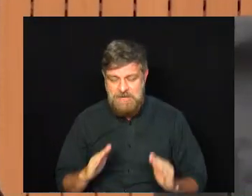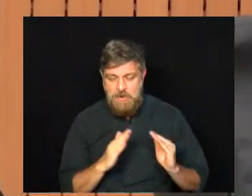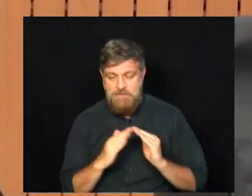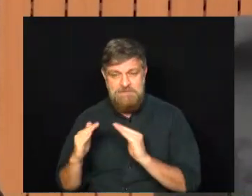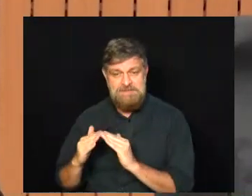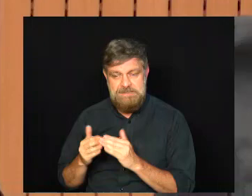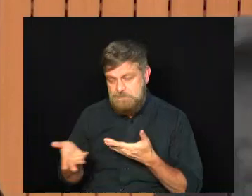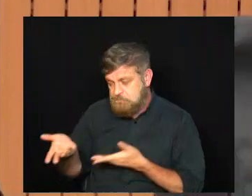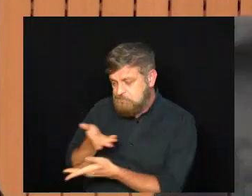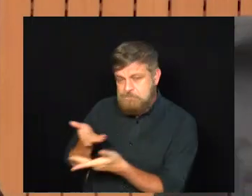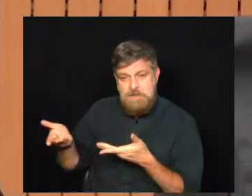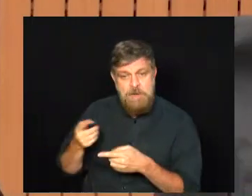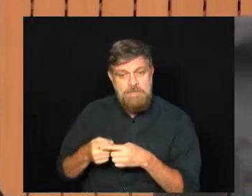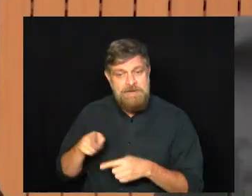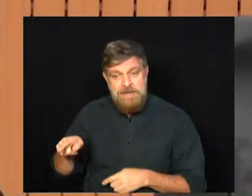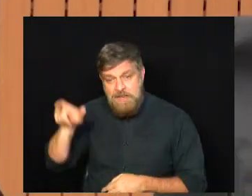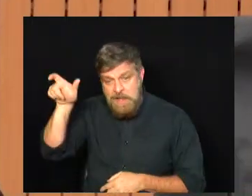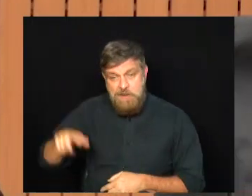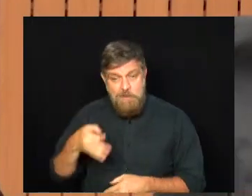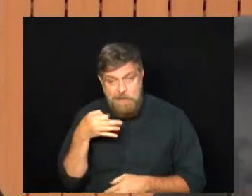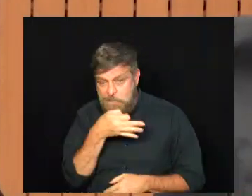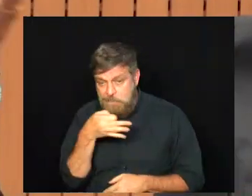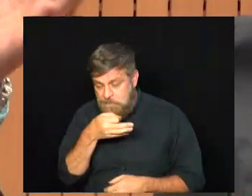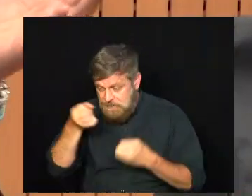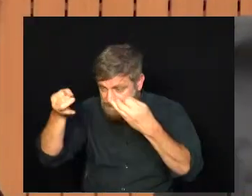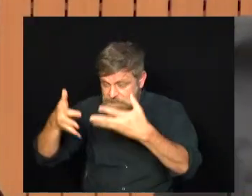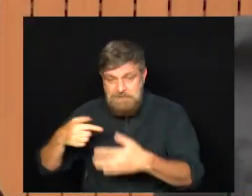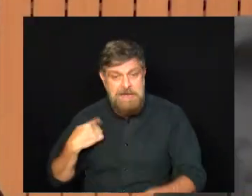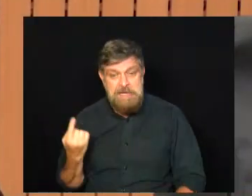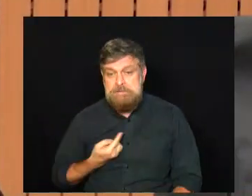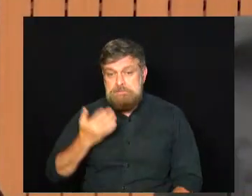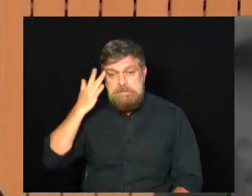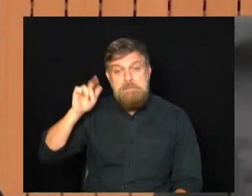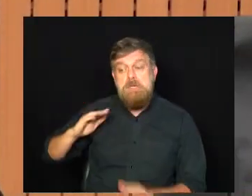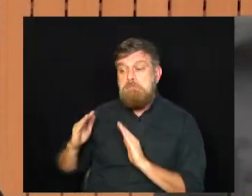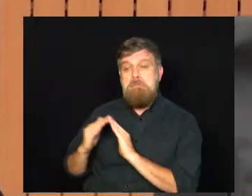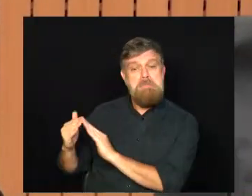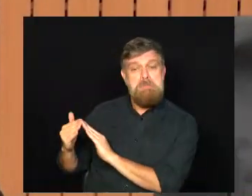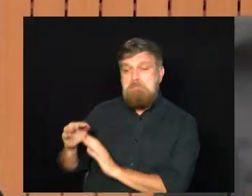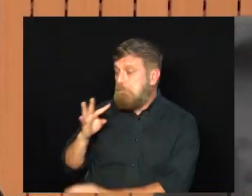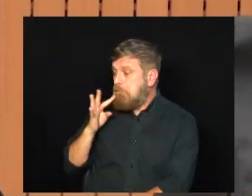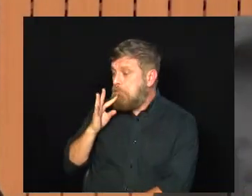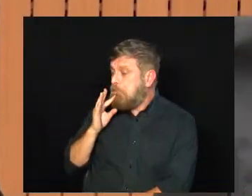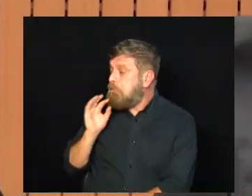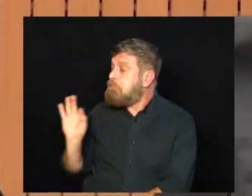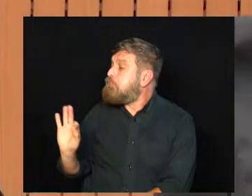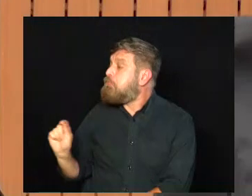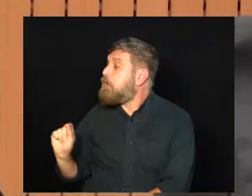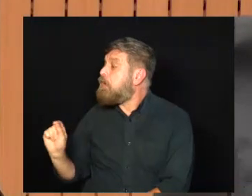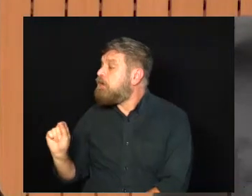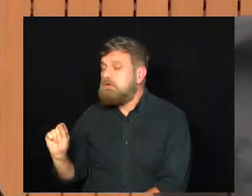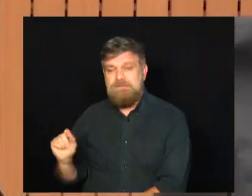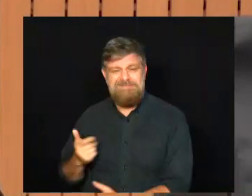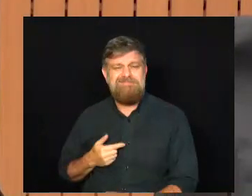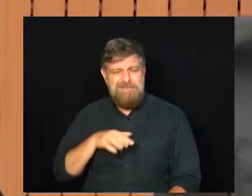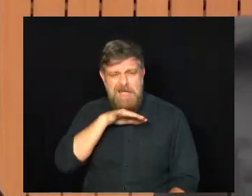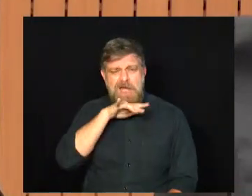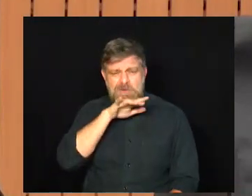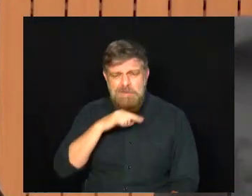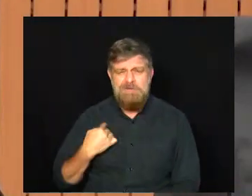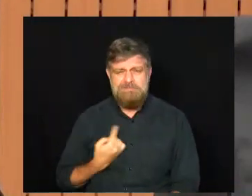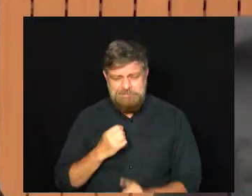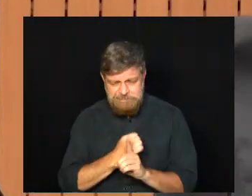porque como a doutora Regina Márcia disse, às vezes a gente não sabe quem mora ao lado, né? E isso é muito ruim numa